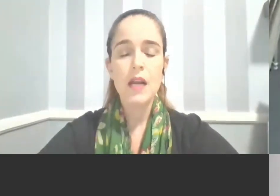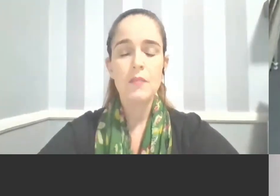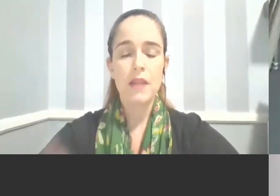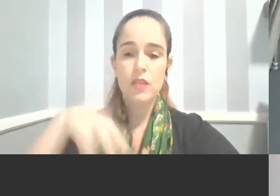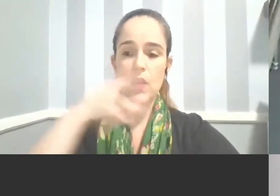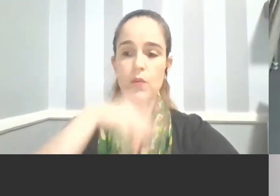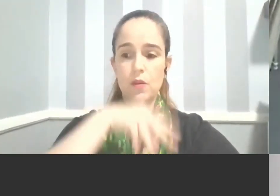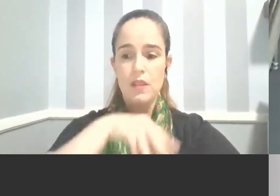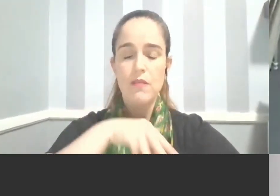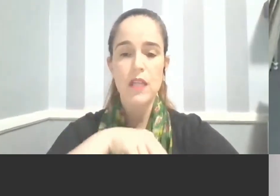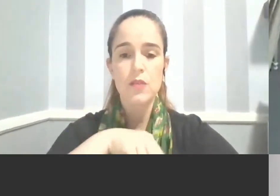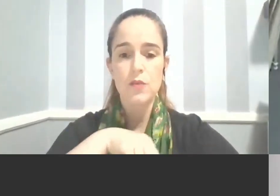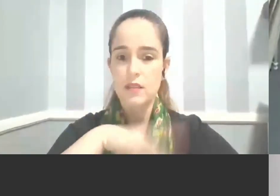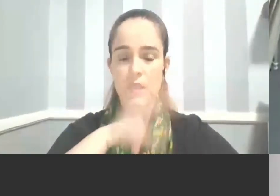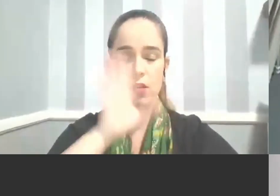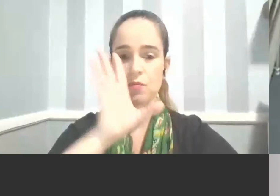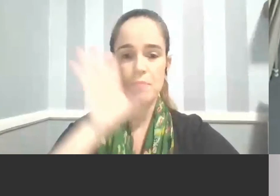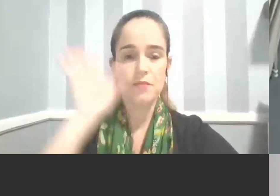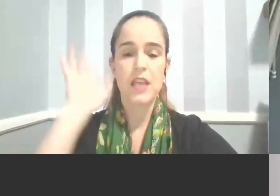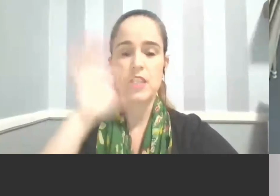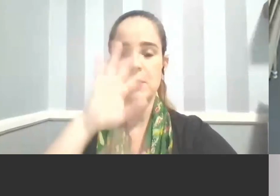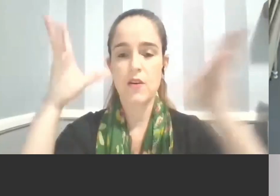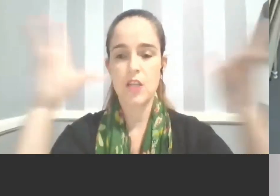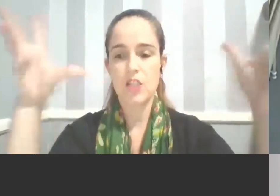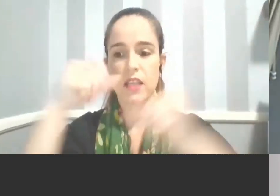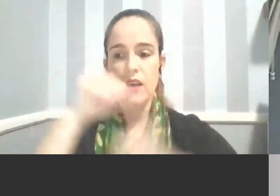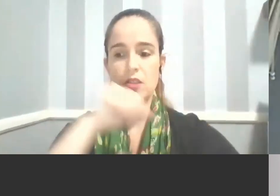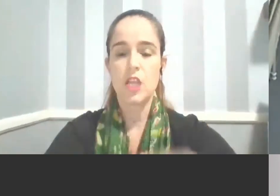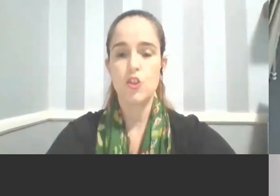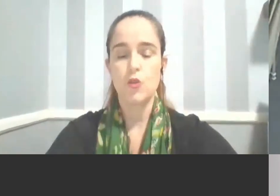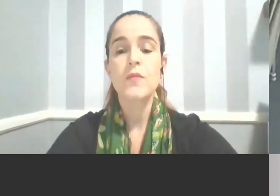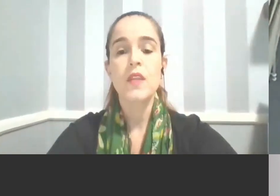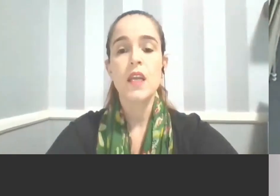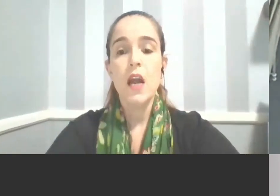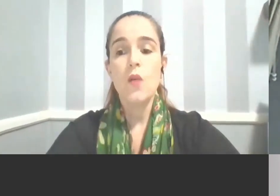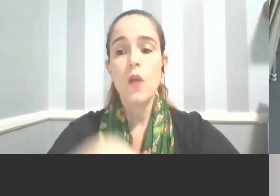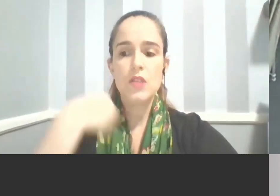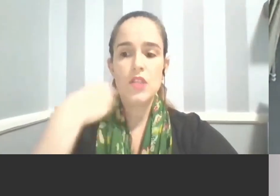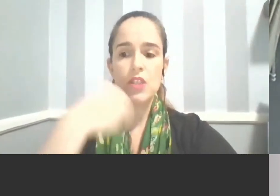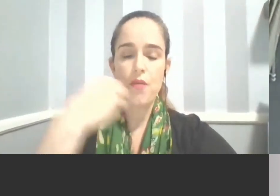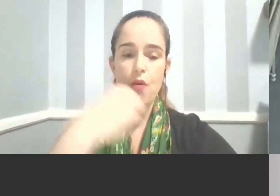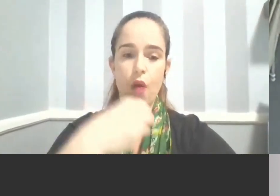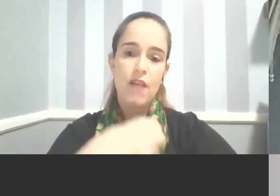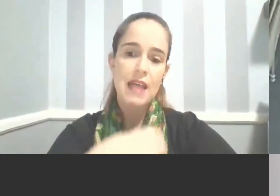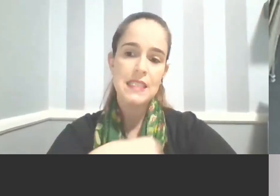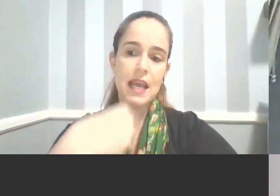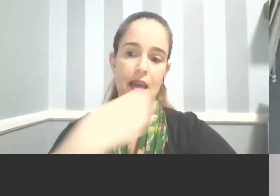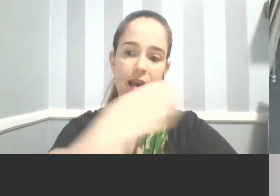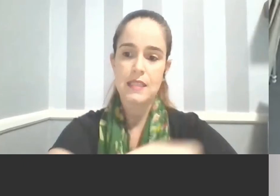agravo, mas o que eu estava falando antes, que eu me perdi, mas agora o tic-teco já se achou. Quando a gente